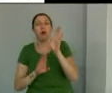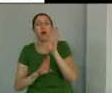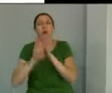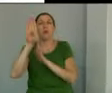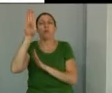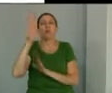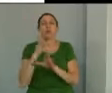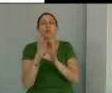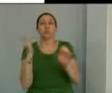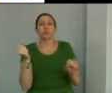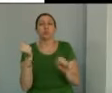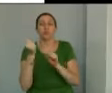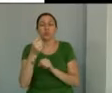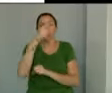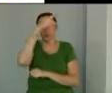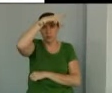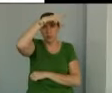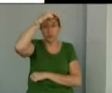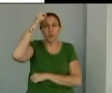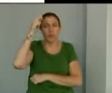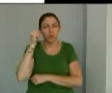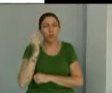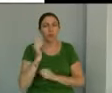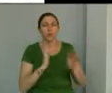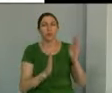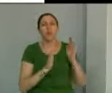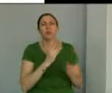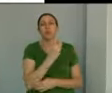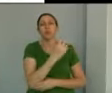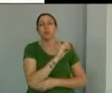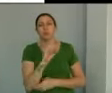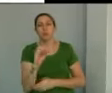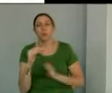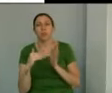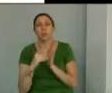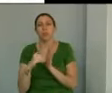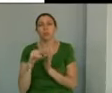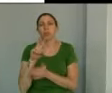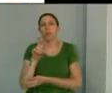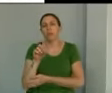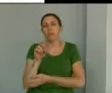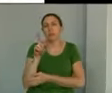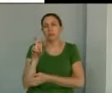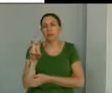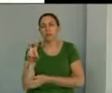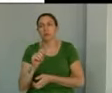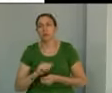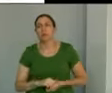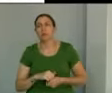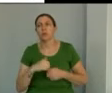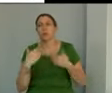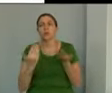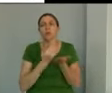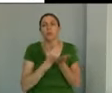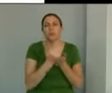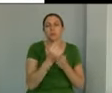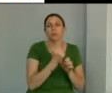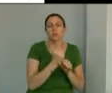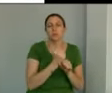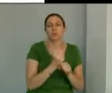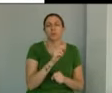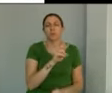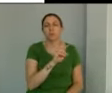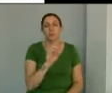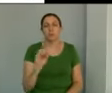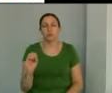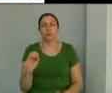Tá? Só para... É o primeiro ano que estou mostrando essa evolução. Então, nós começamos lá em 2000 com quase 34